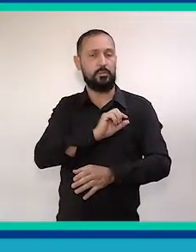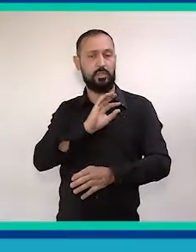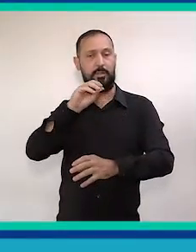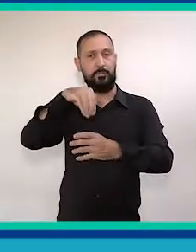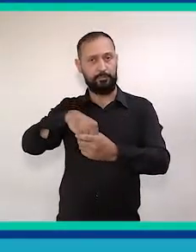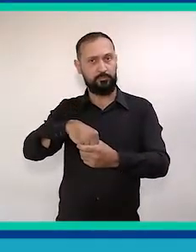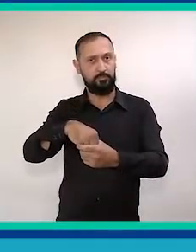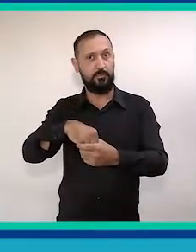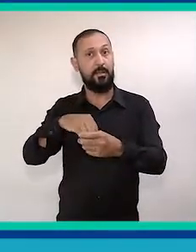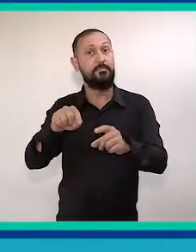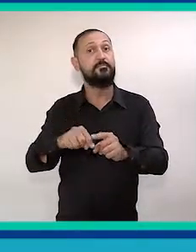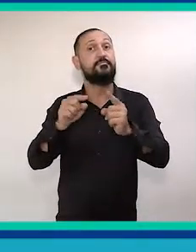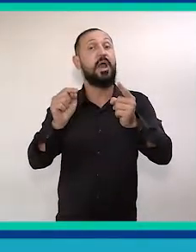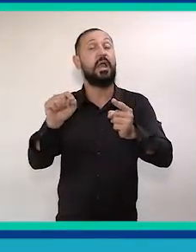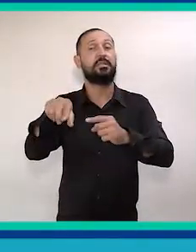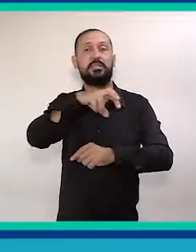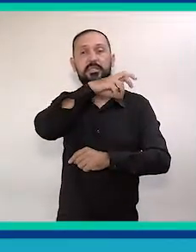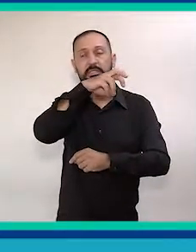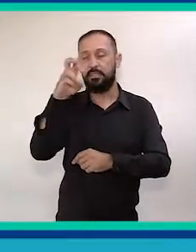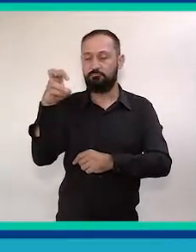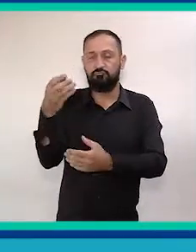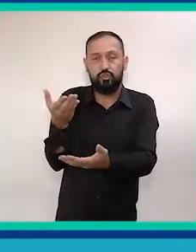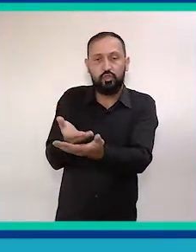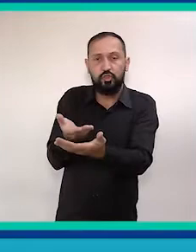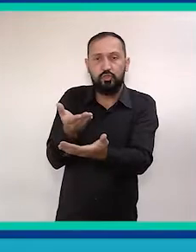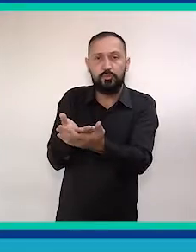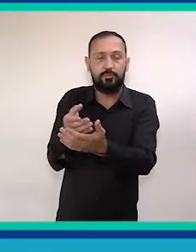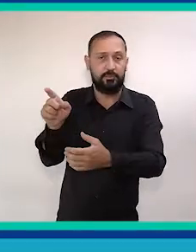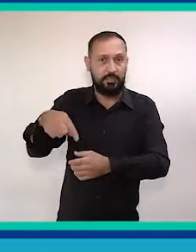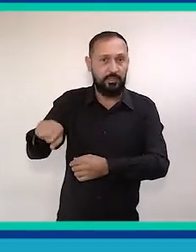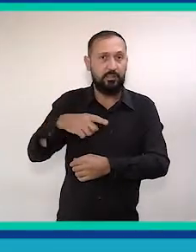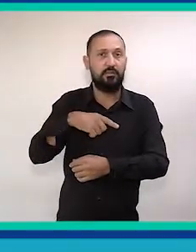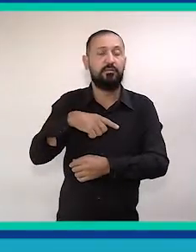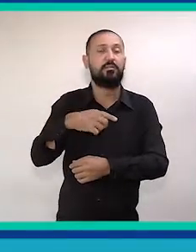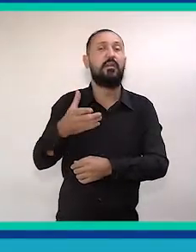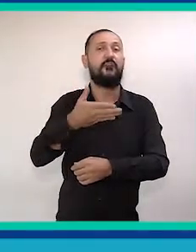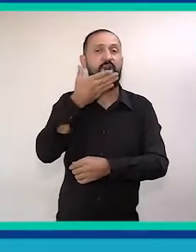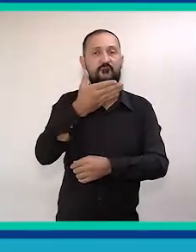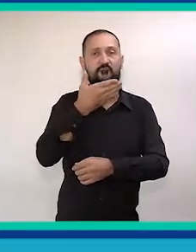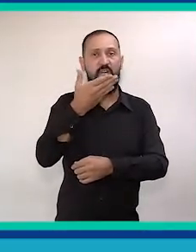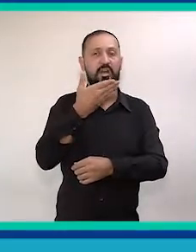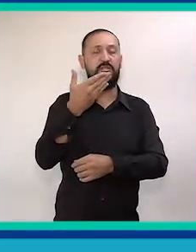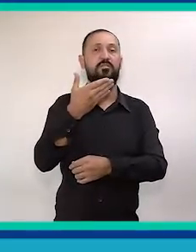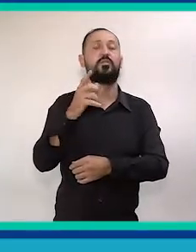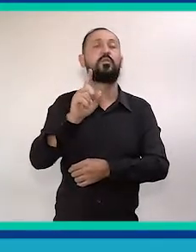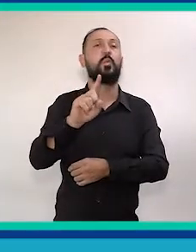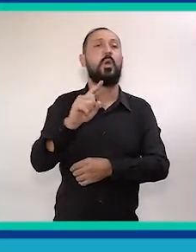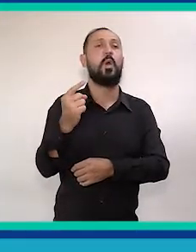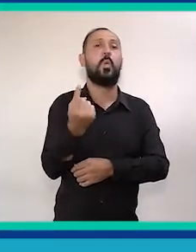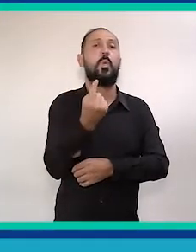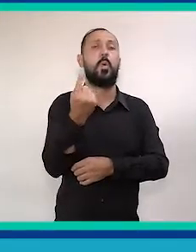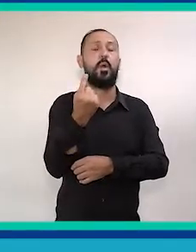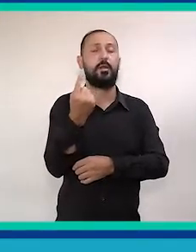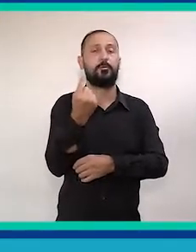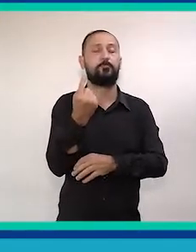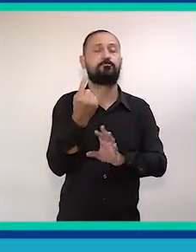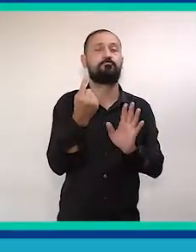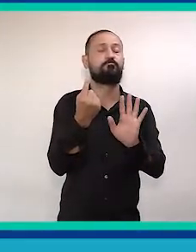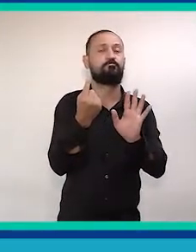e o biotério dentro da instituição, só que também a nossa serpente de estudo, além dessa facilidade, que não